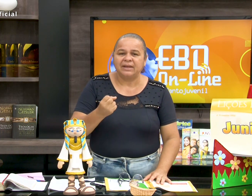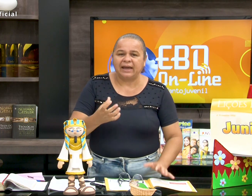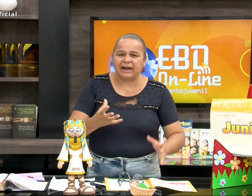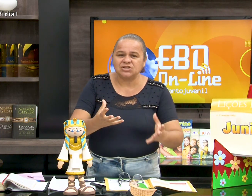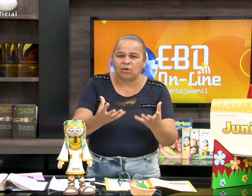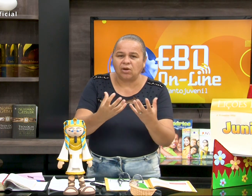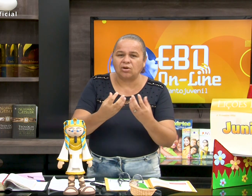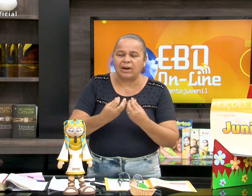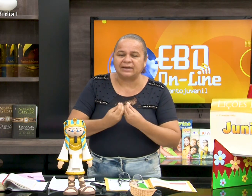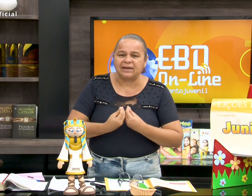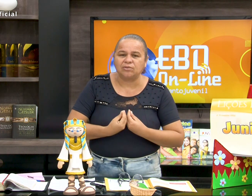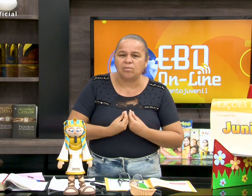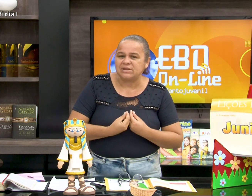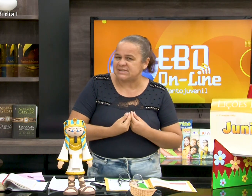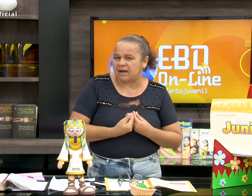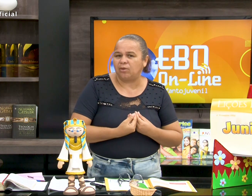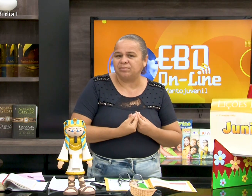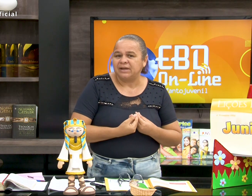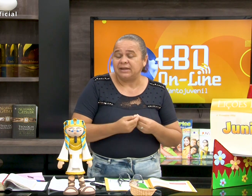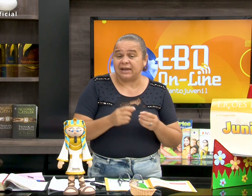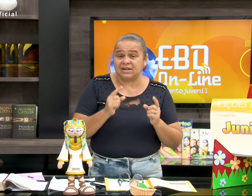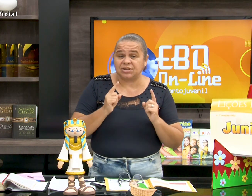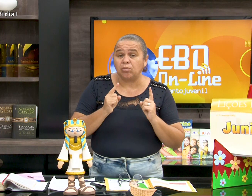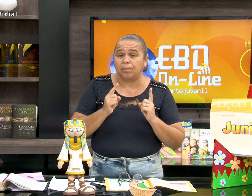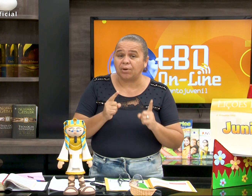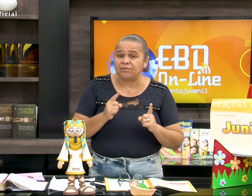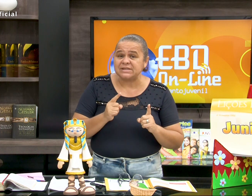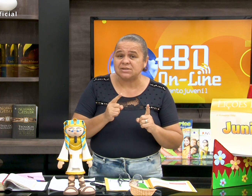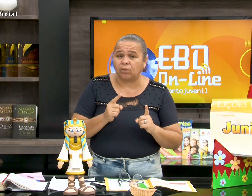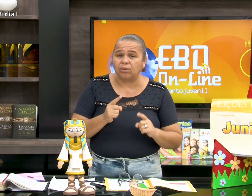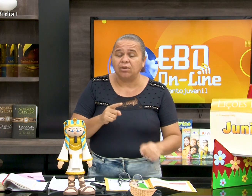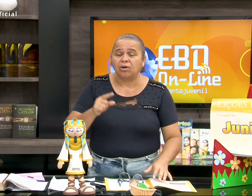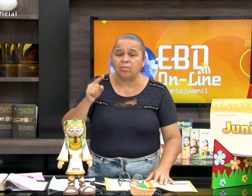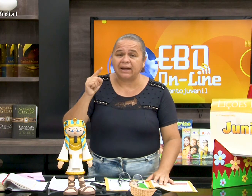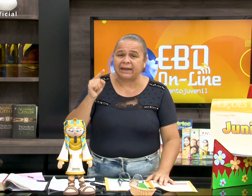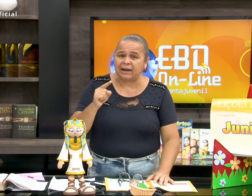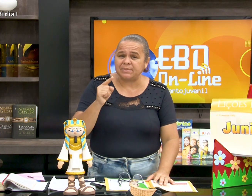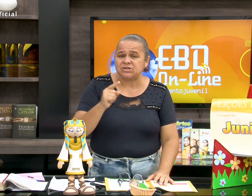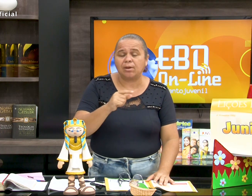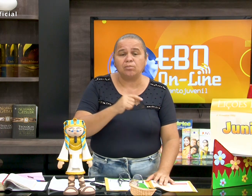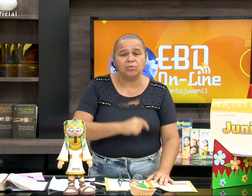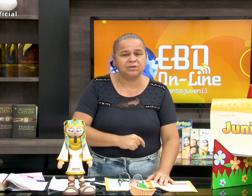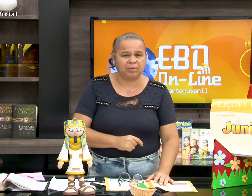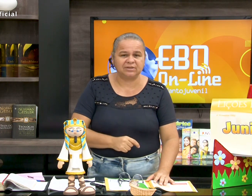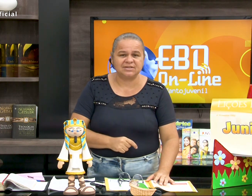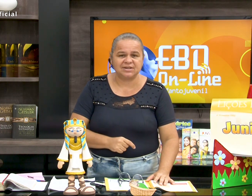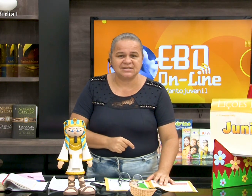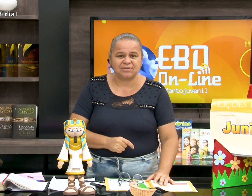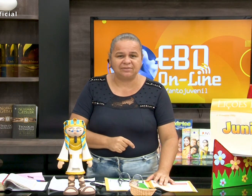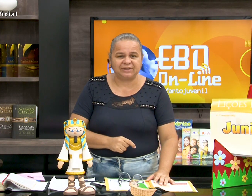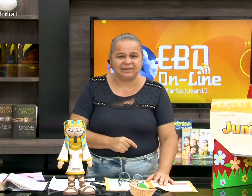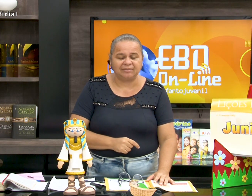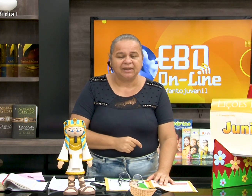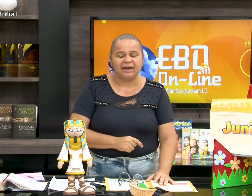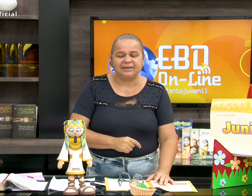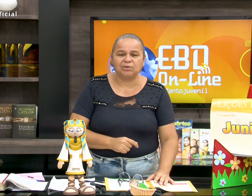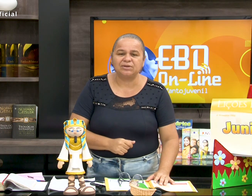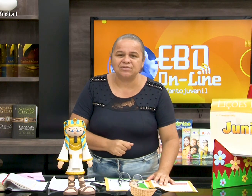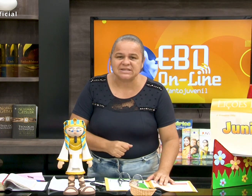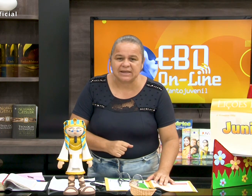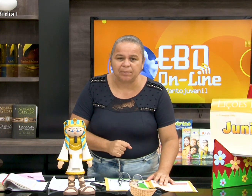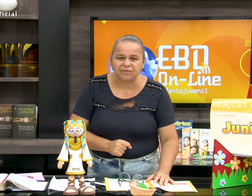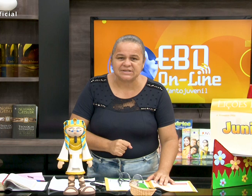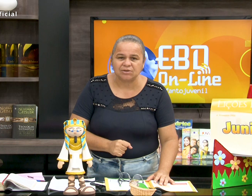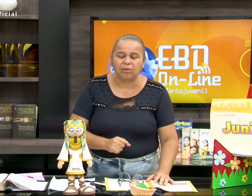observam, elas colocam aquilo como lição e elas têm o professor como aquela pessoa muito importante na sua vida. Então,